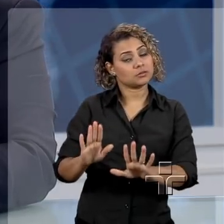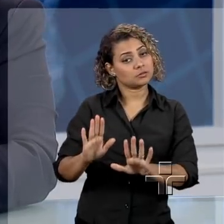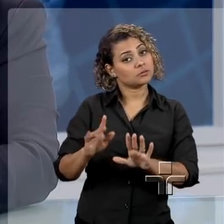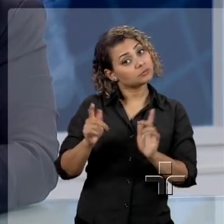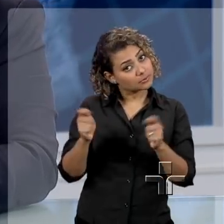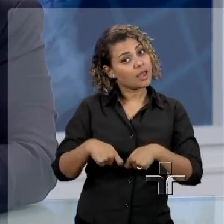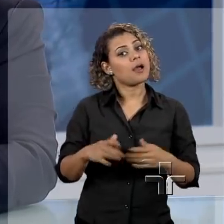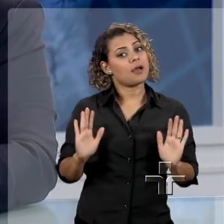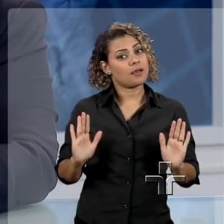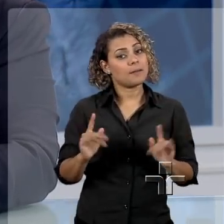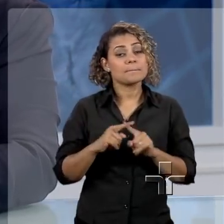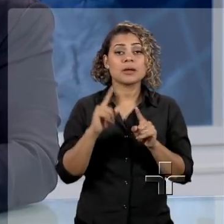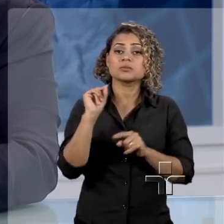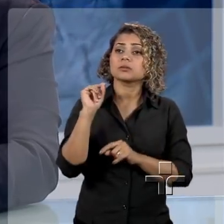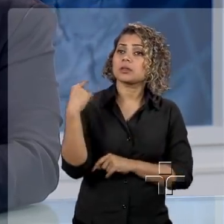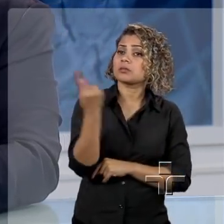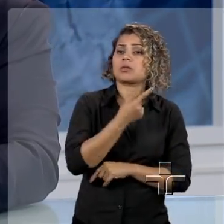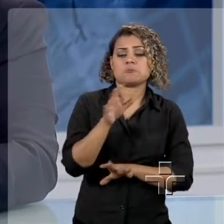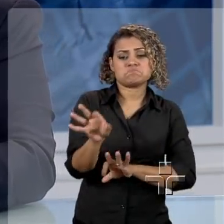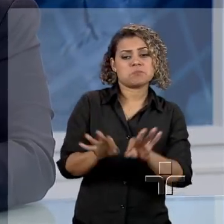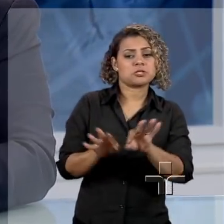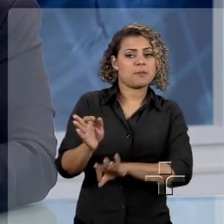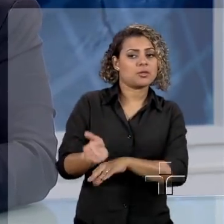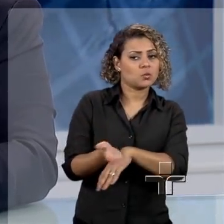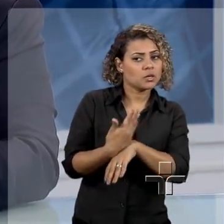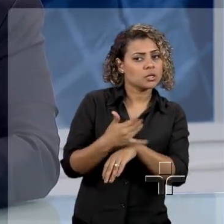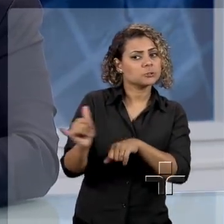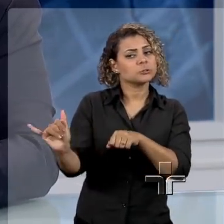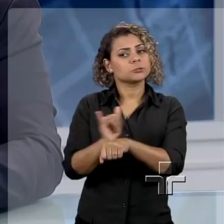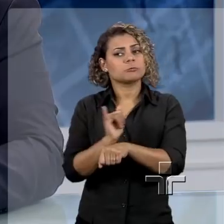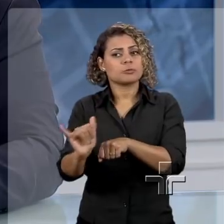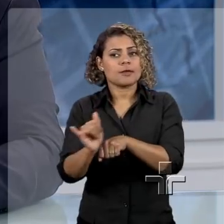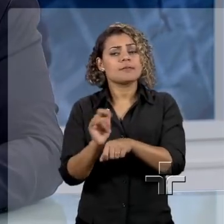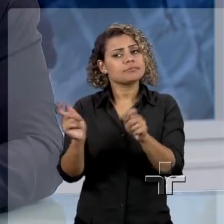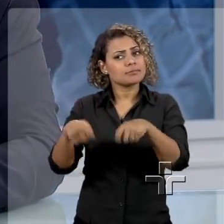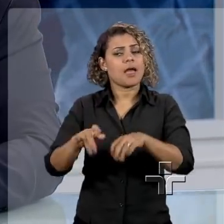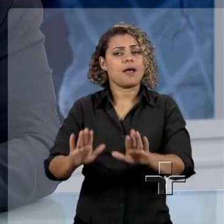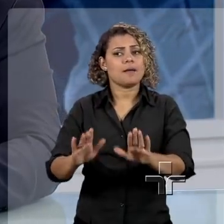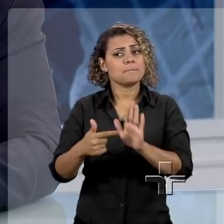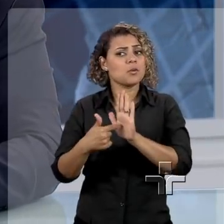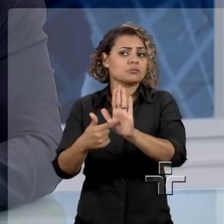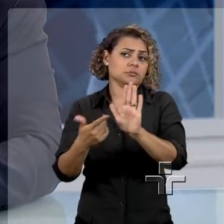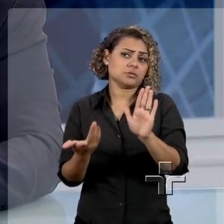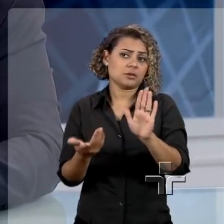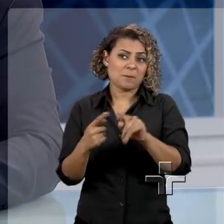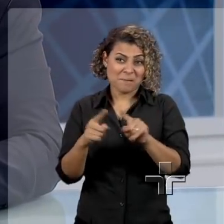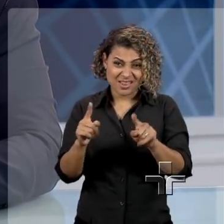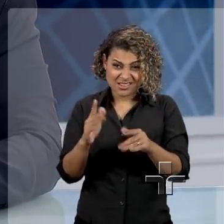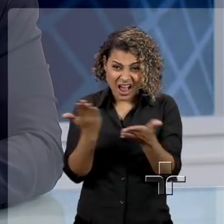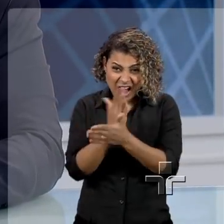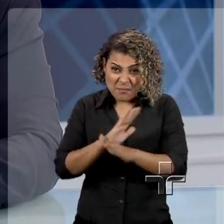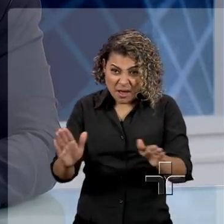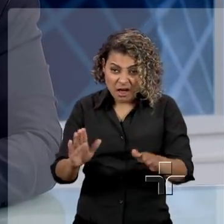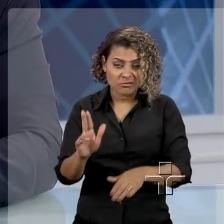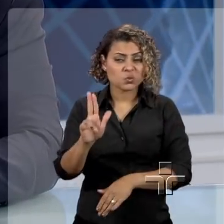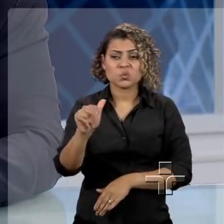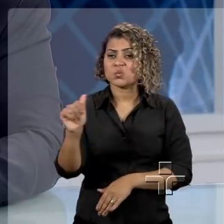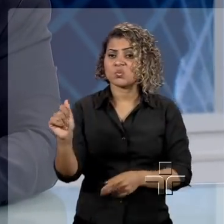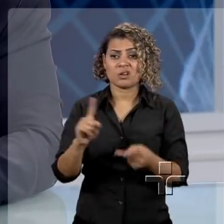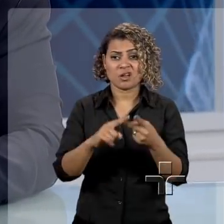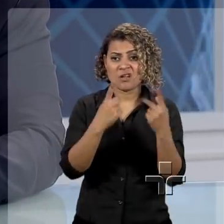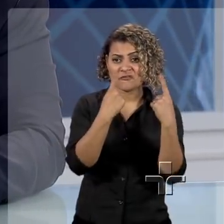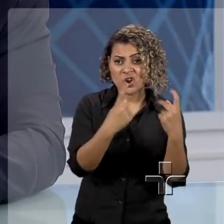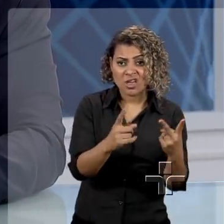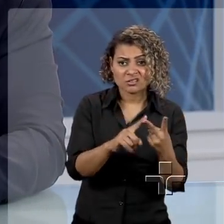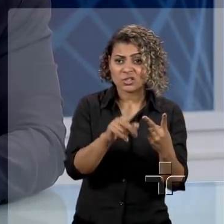públicas voltadas para isso, com planejamento, com estratégia, que é o que está se sinalizando. Ela nunca vai acabar. Violência não vai acabar, desigualdade